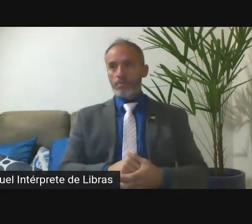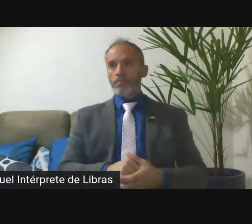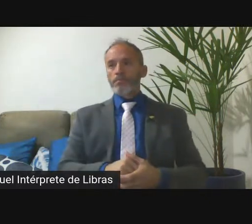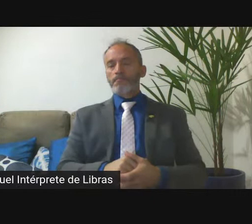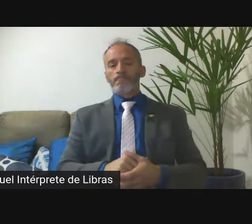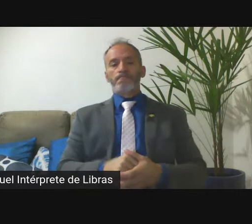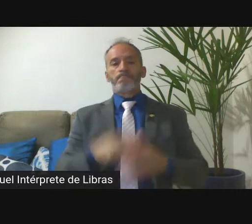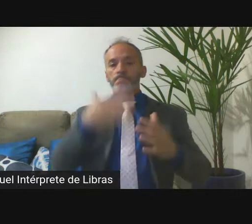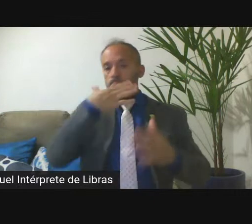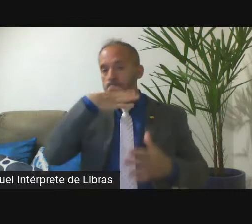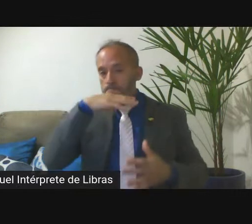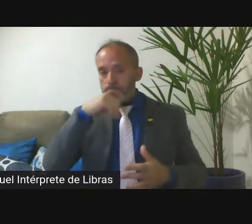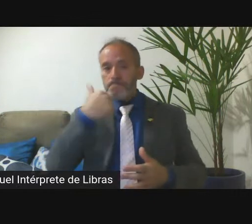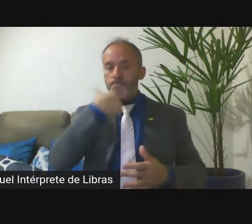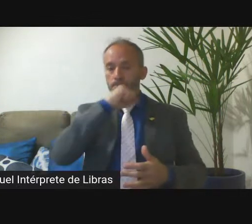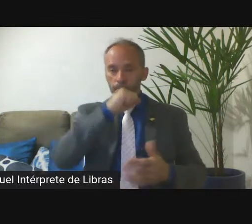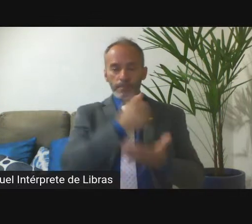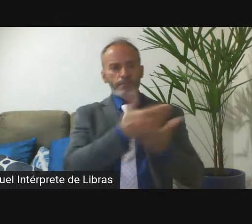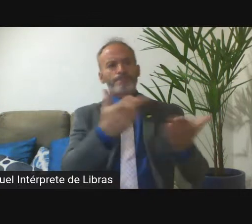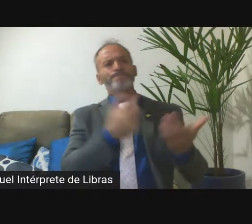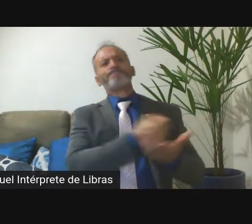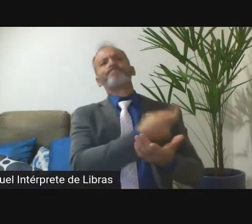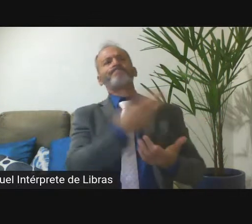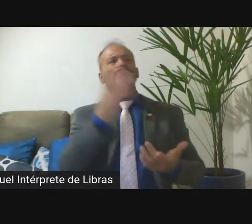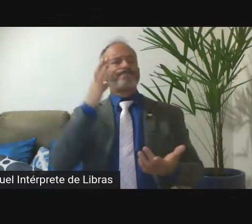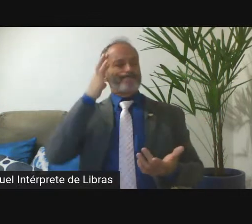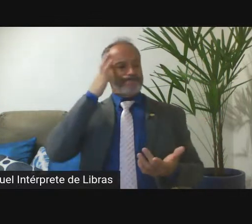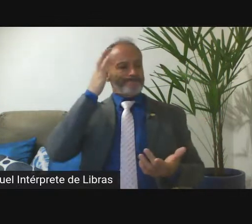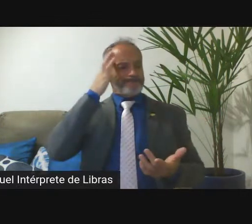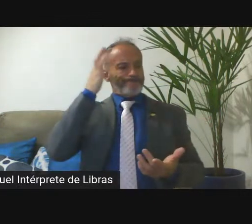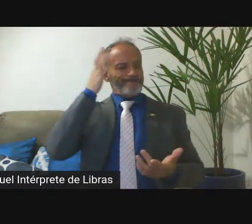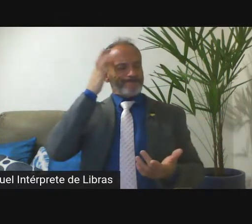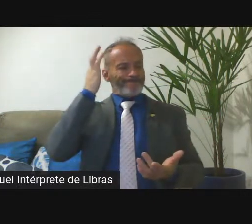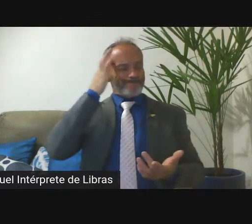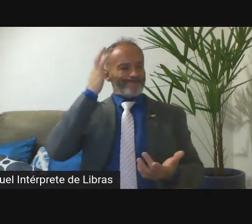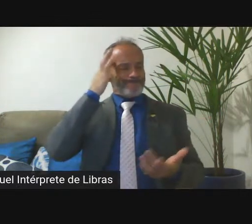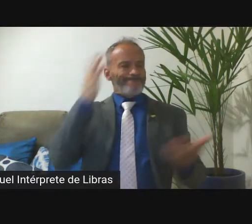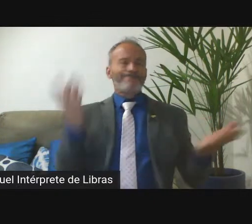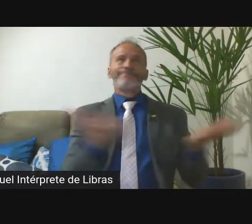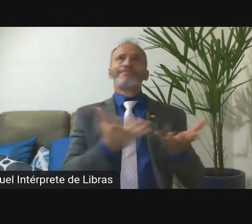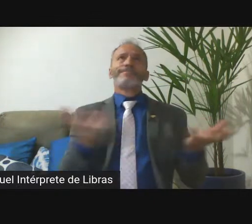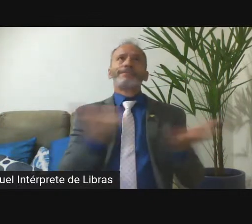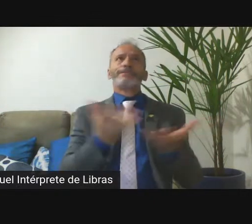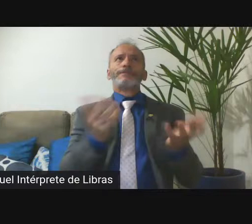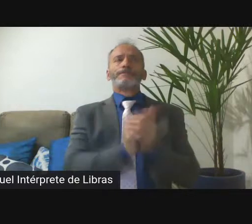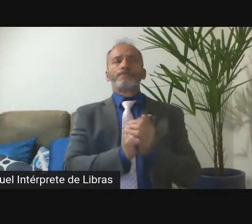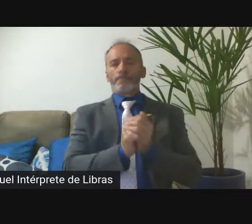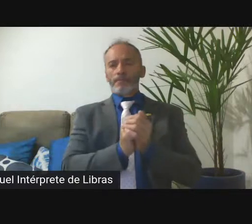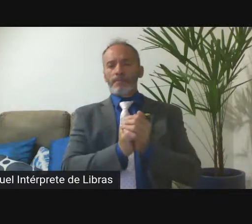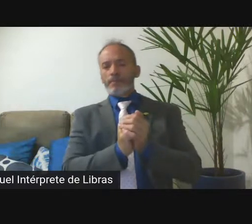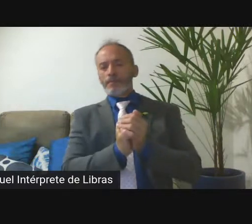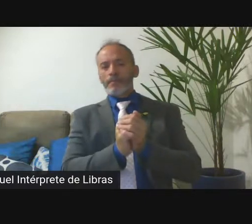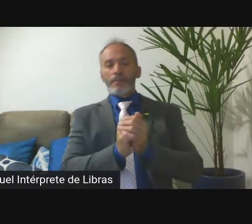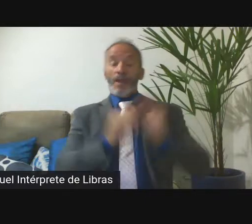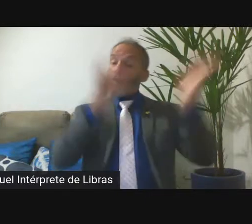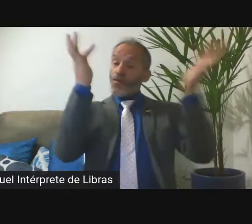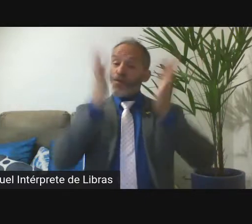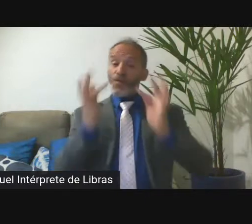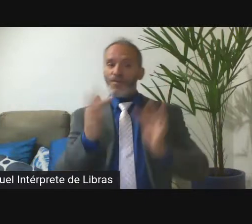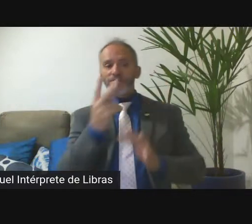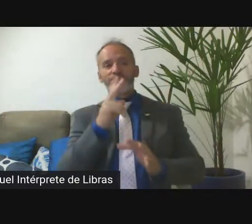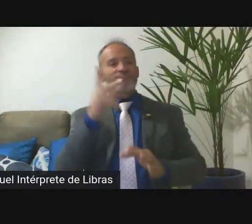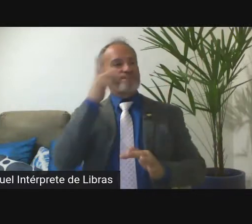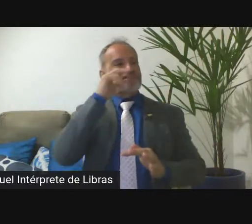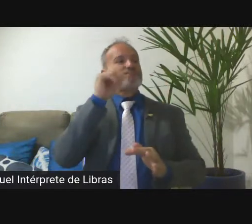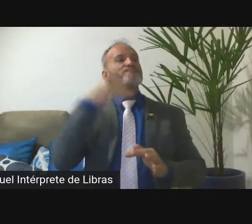Prezados pais, quanta coisa não deve estar passando na cabeça de vocês nesse momento. Que felicidade ver uma conquista